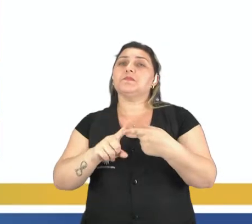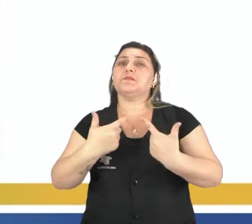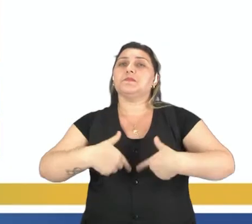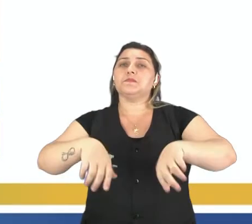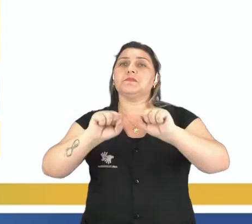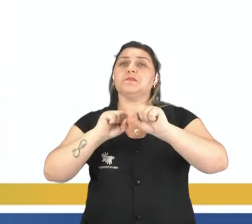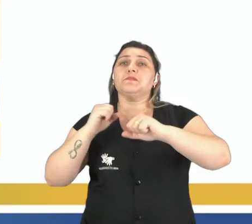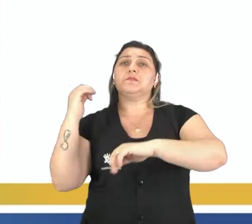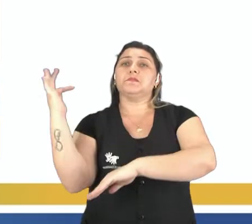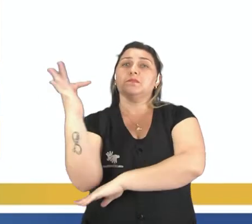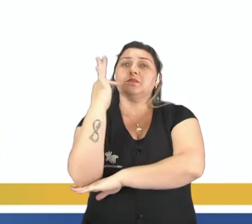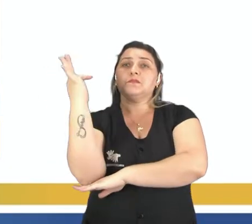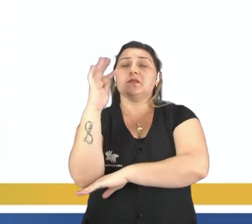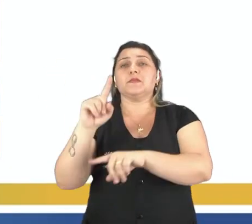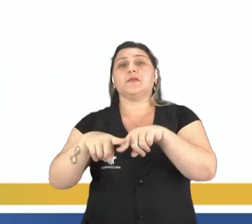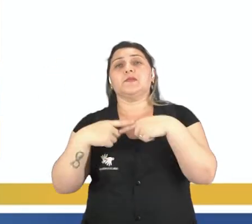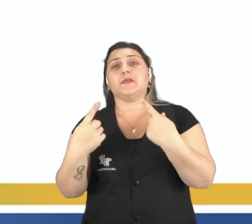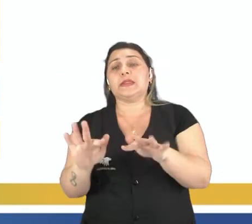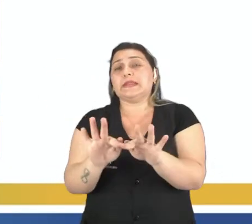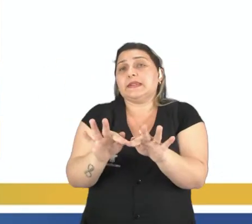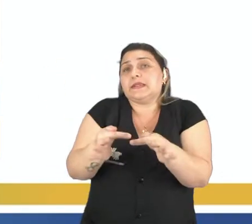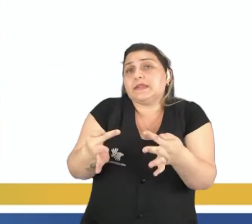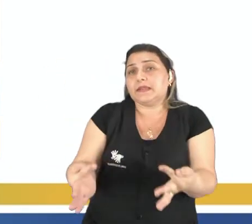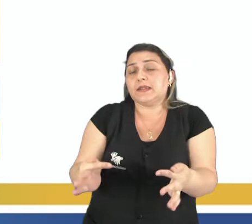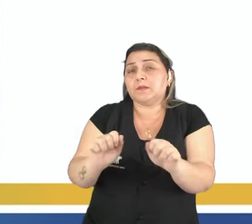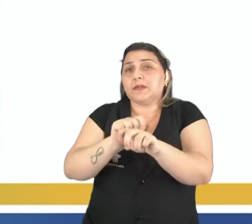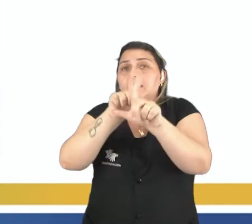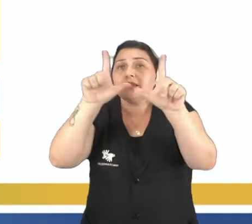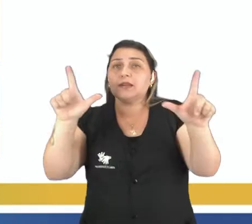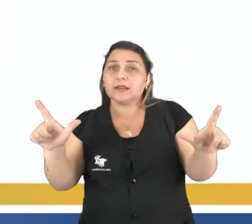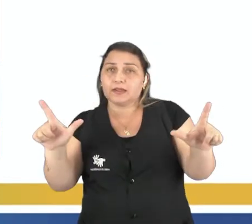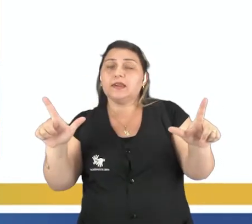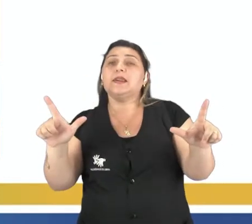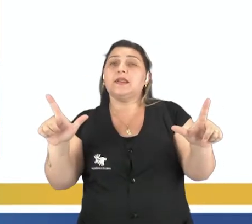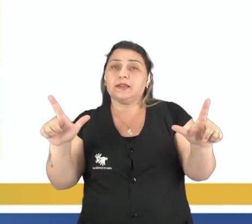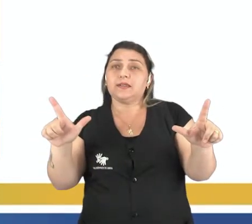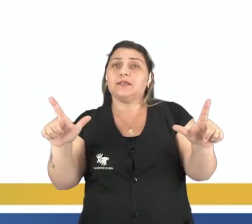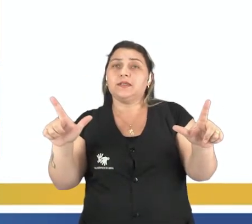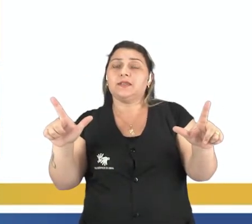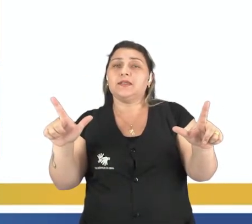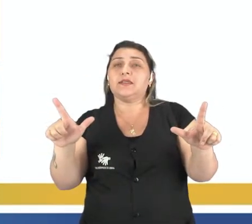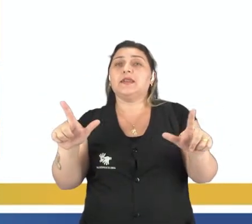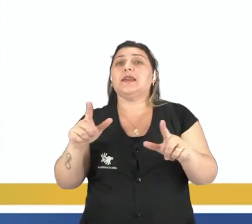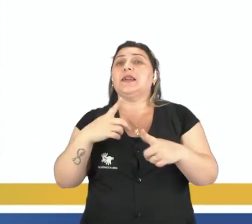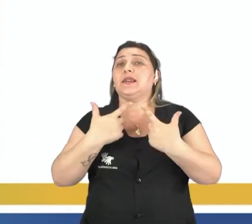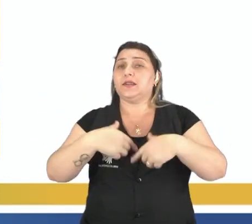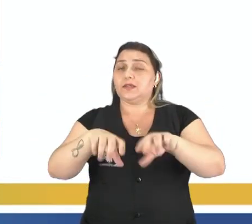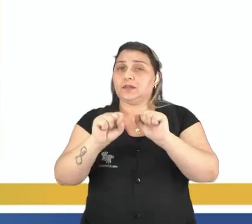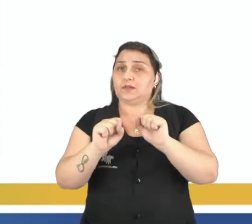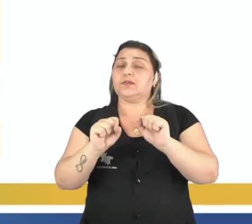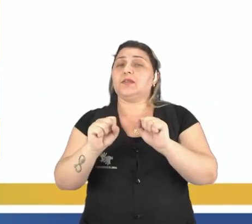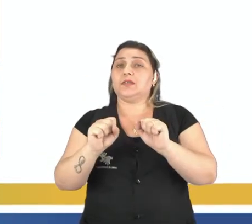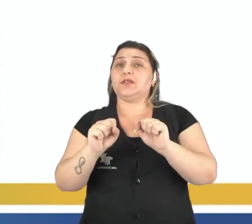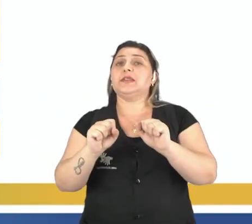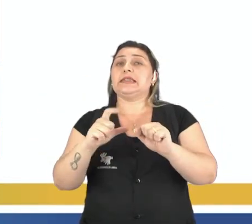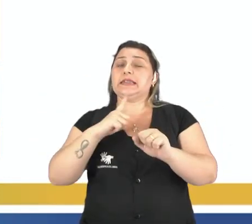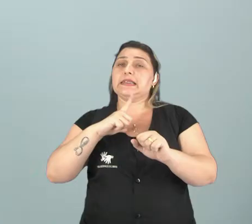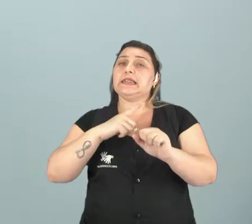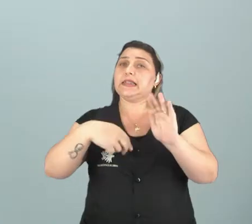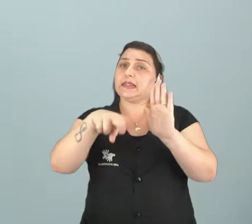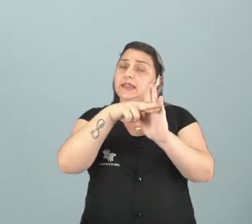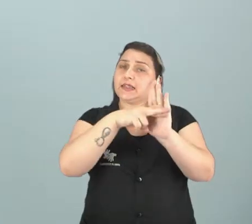linguagem formal, mas ao mesmo tempo simples, clara e dinâmica. A linguagem formal, ela segue a norma